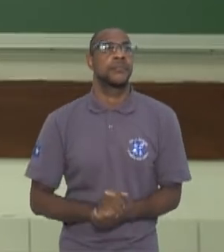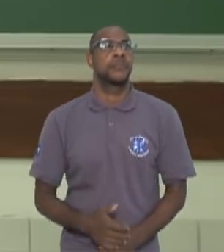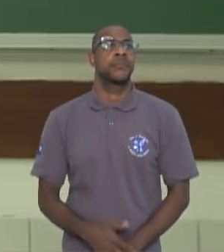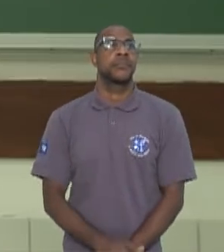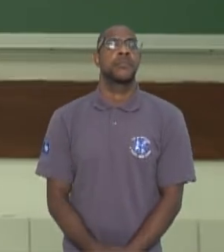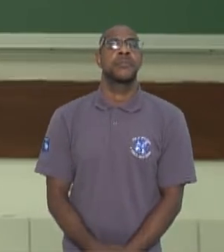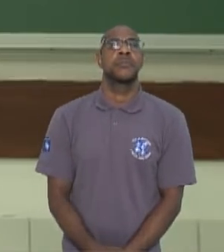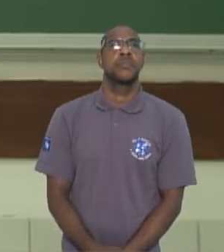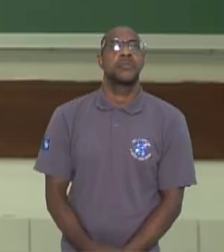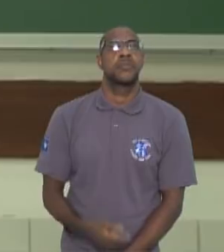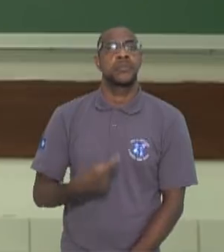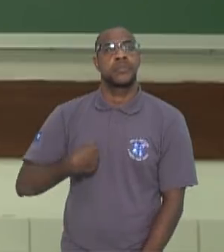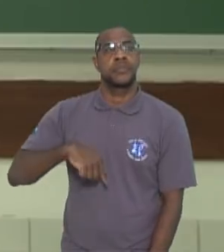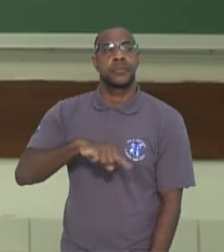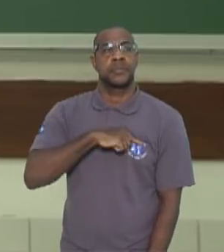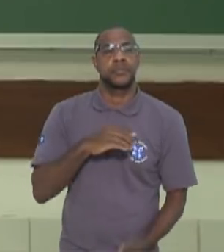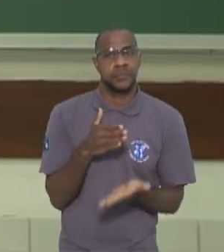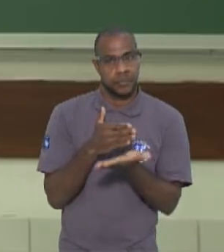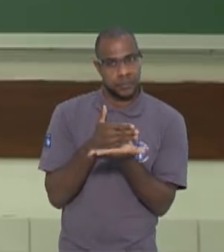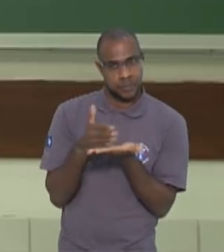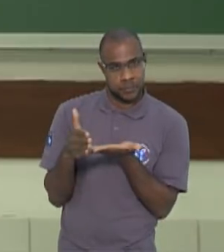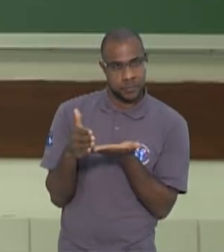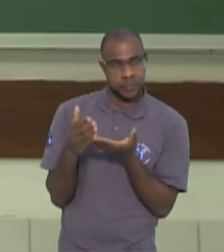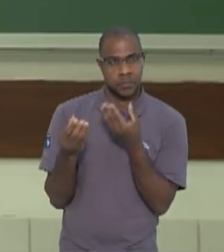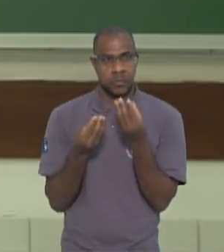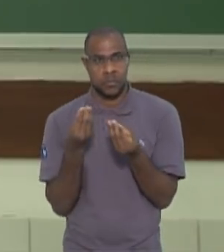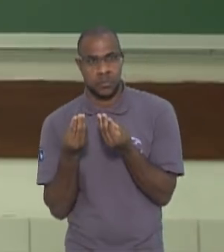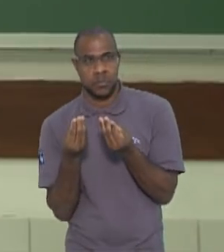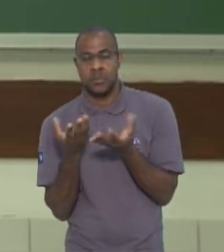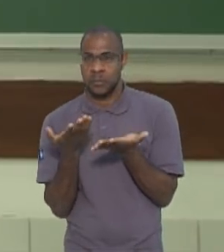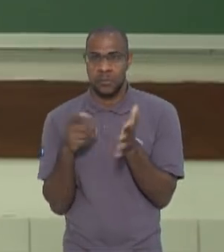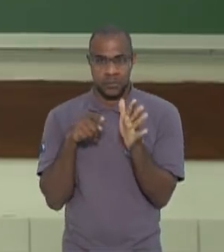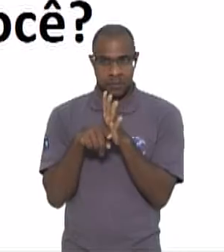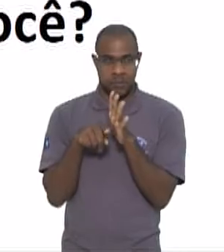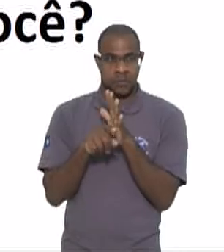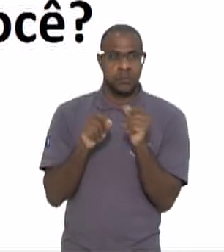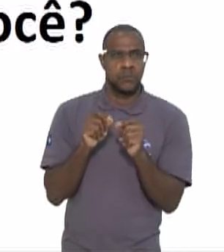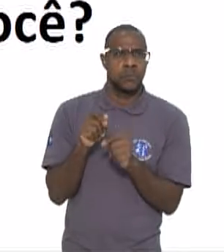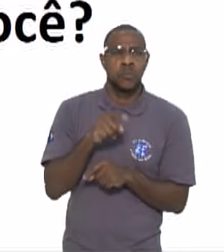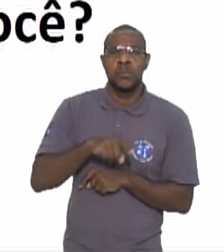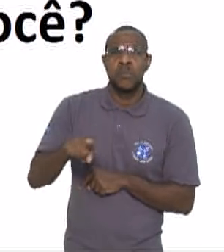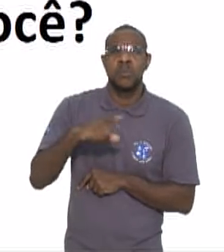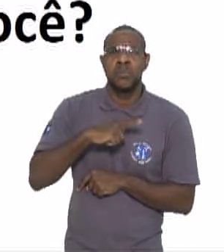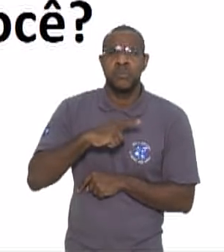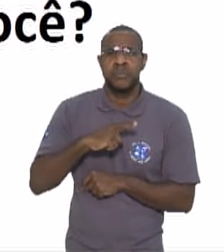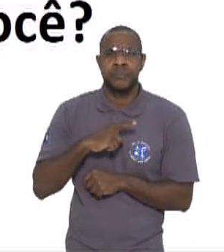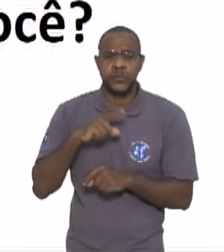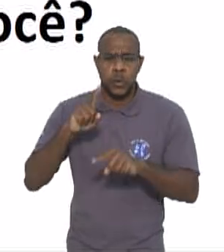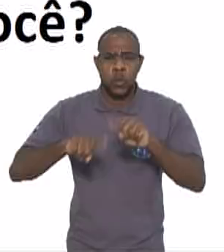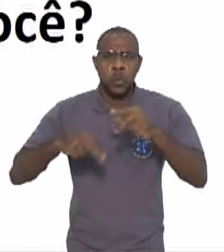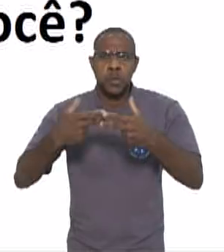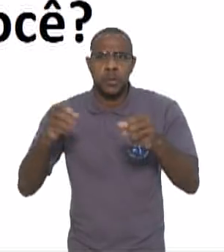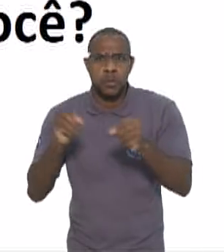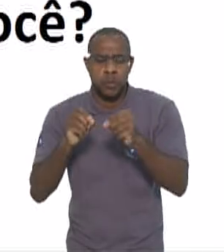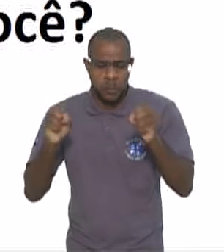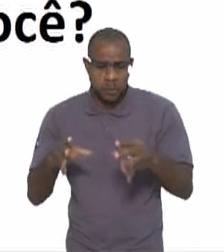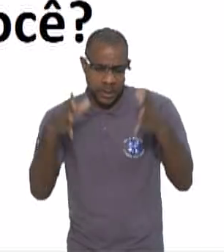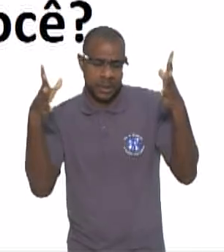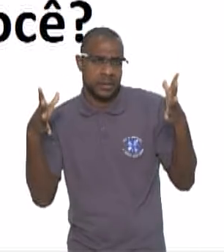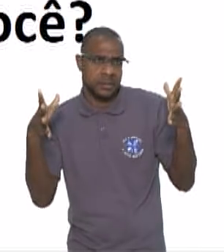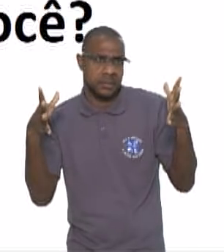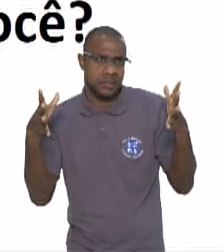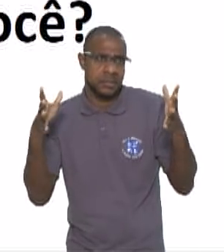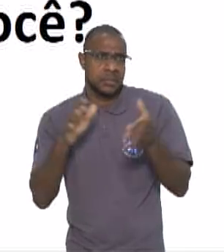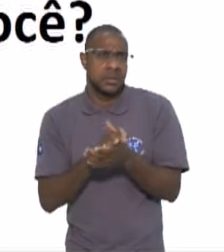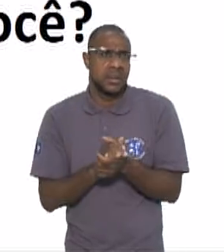Uma questão para a gente iniciar assim, as reflexões da aula você possui objetos mágicos? Ou a magia